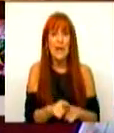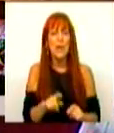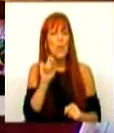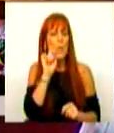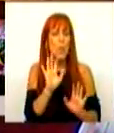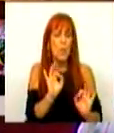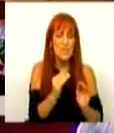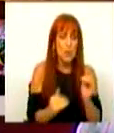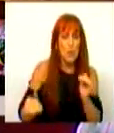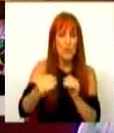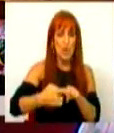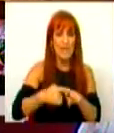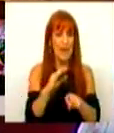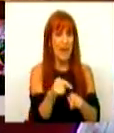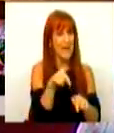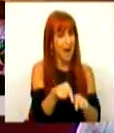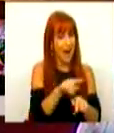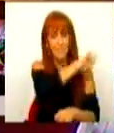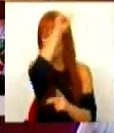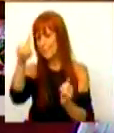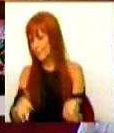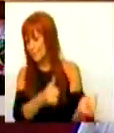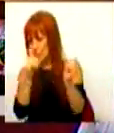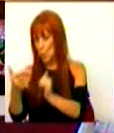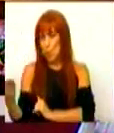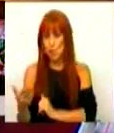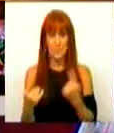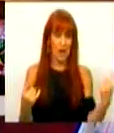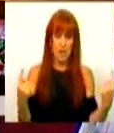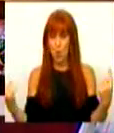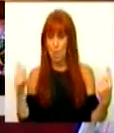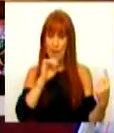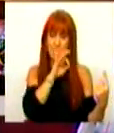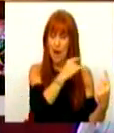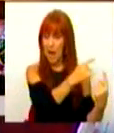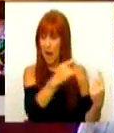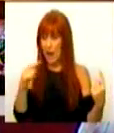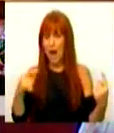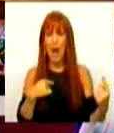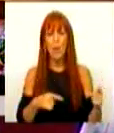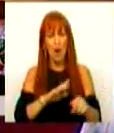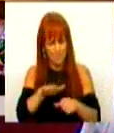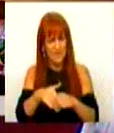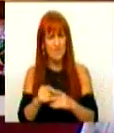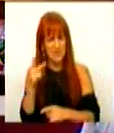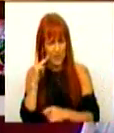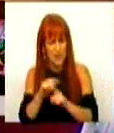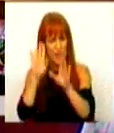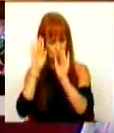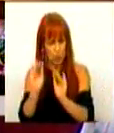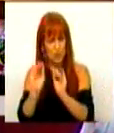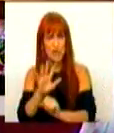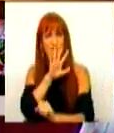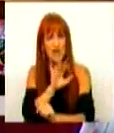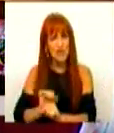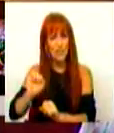um lado, o superior interesse da criança e, por outro, o direito que cada um dos progenitores tem de participar na vida e na educação